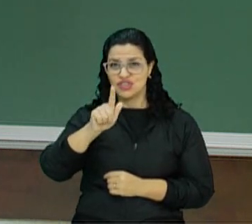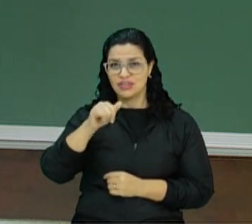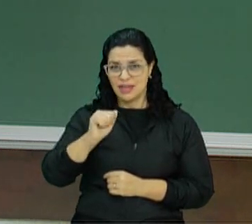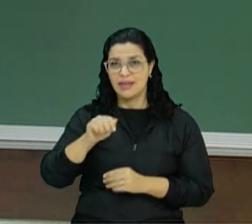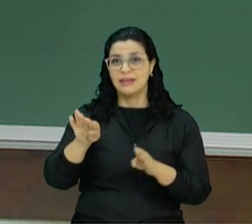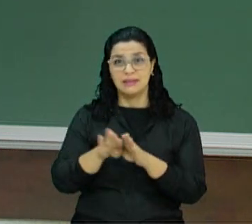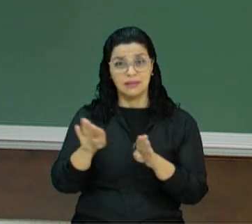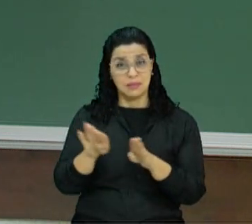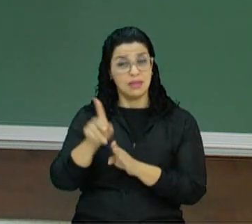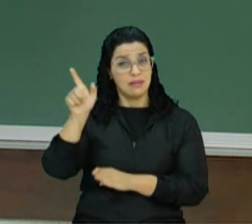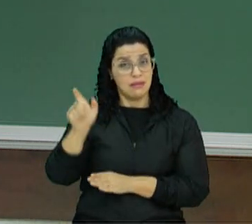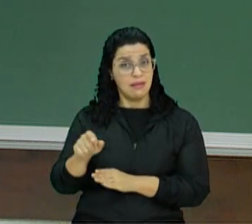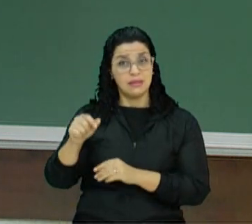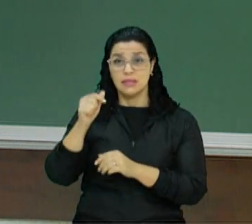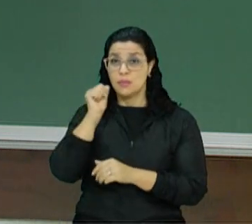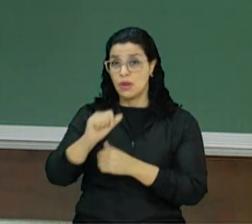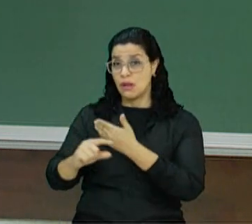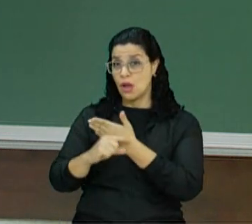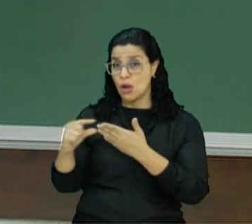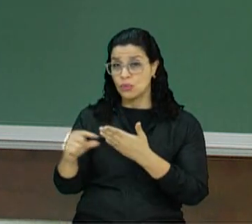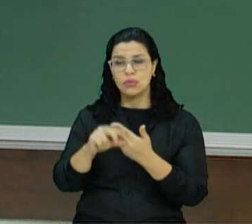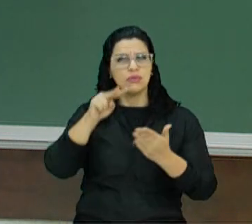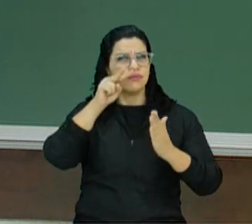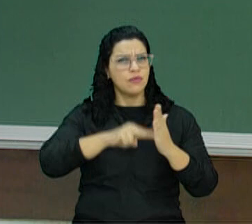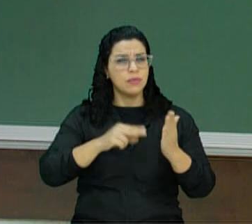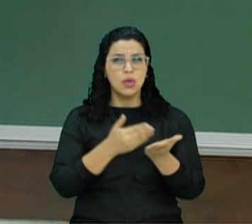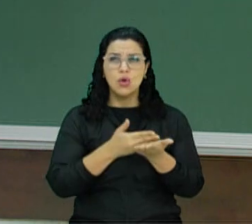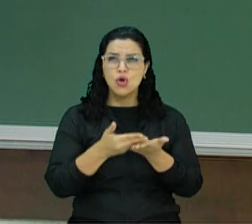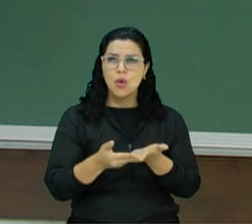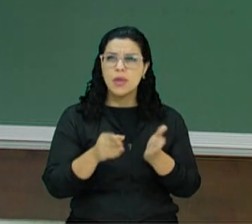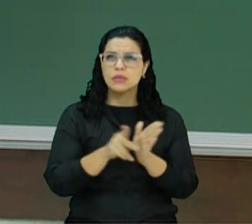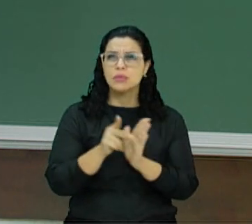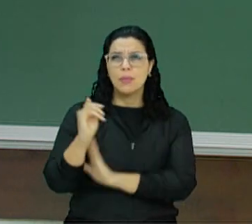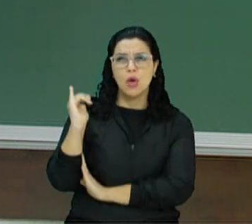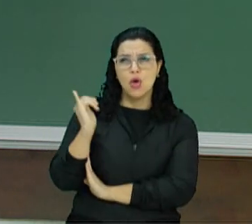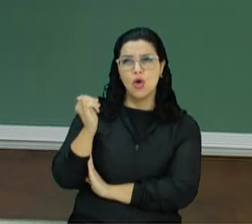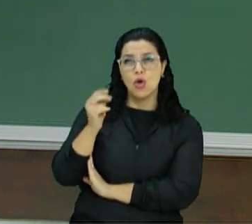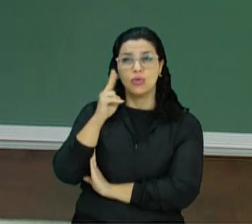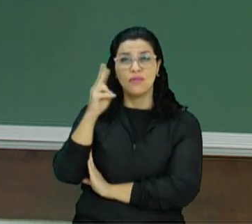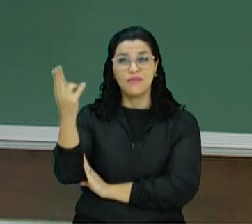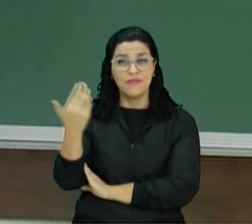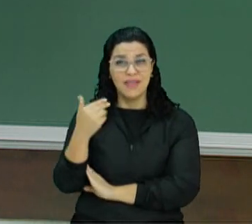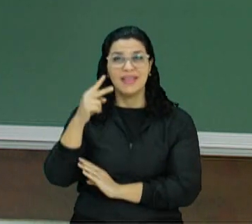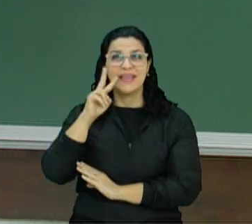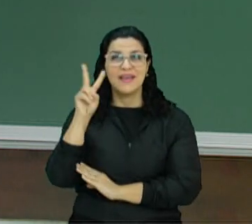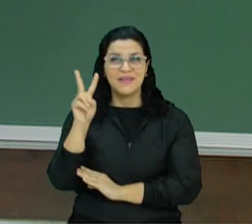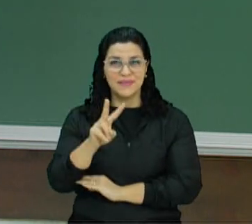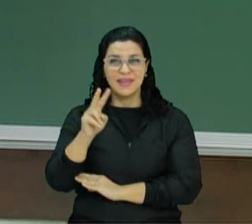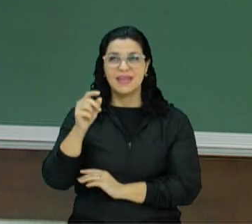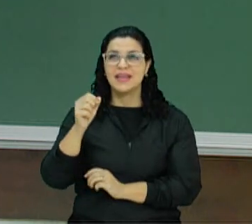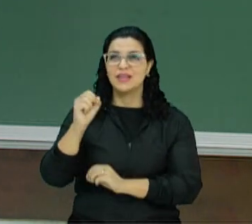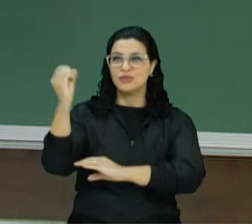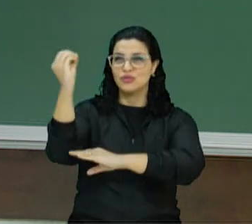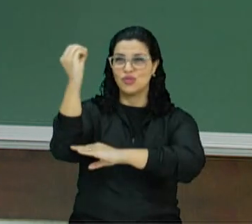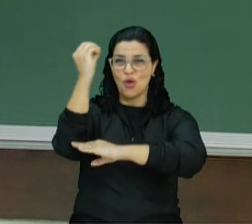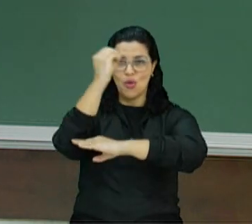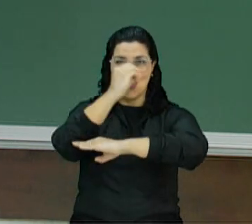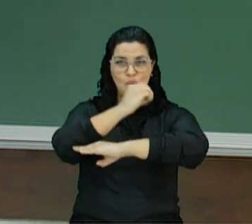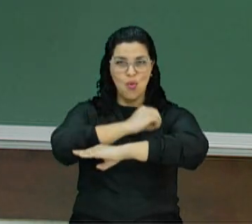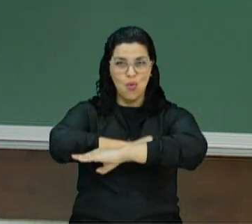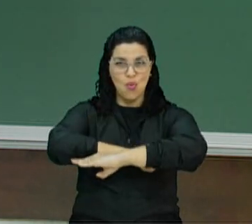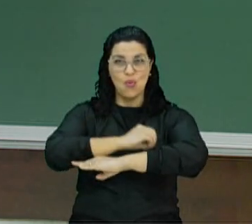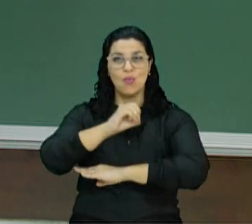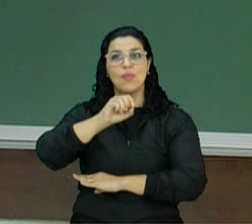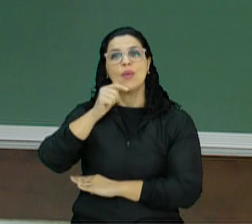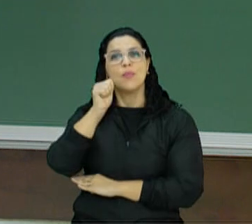nós vamos então ler a primeira parte do conto Venha Ver o Pôr do Sol, de quem eu falei, né? A Lígia Fagundes